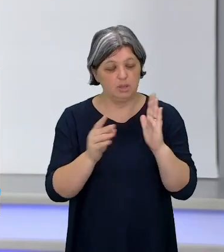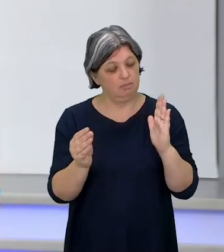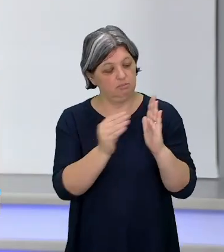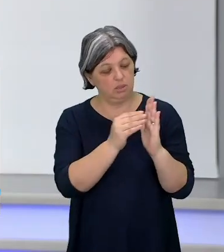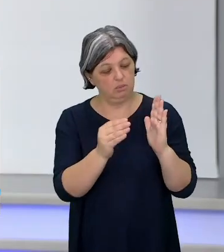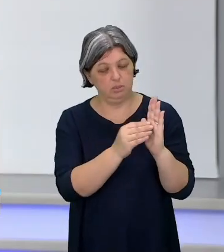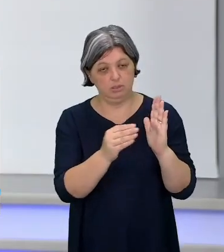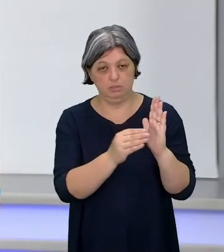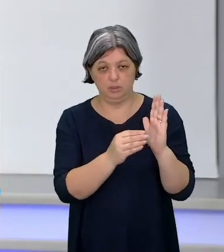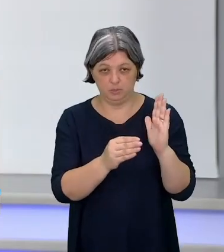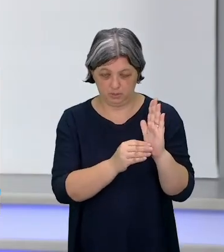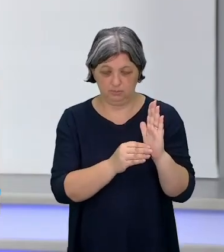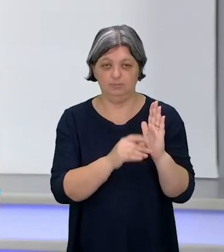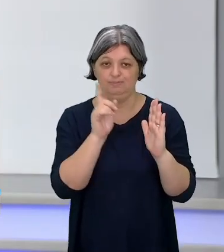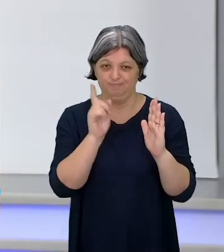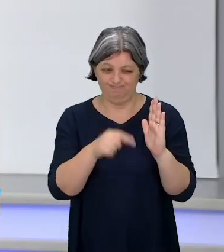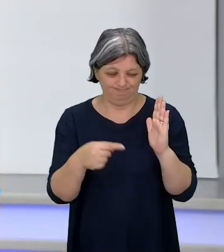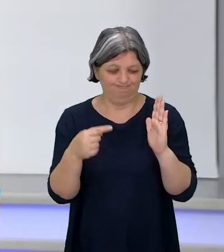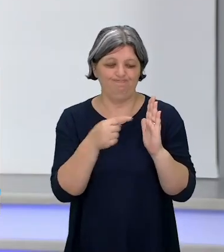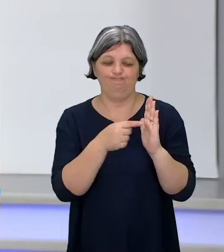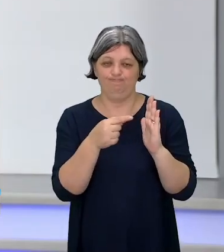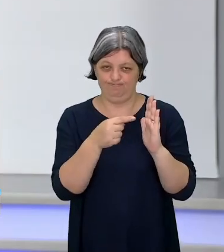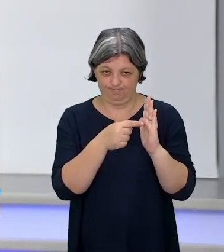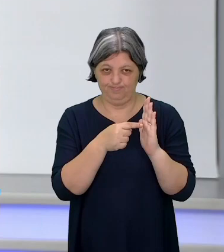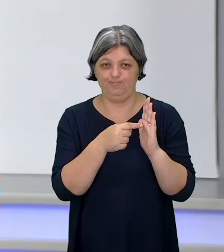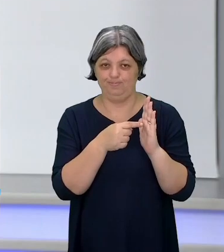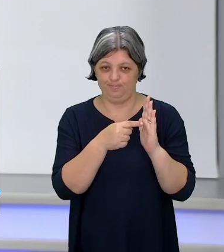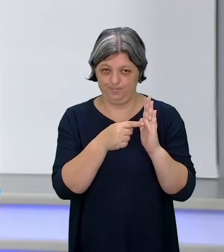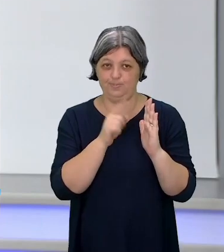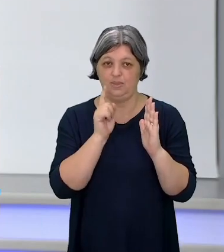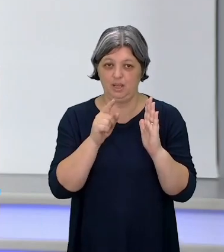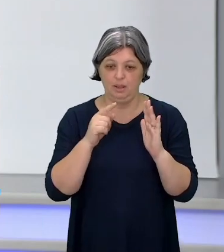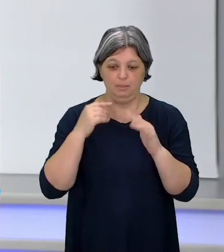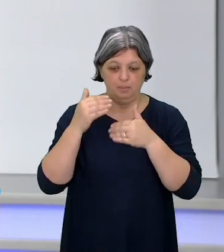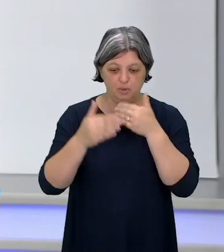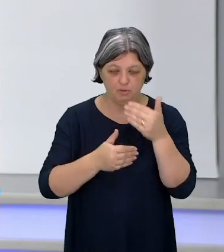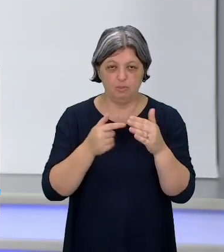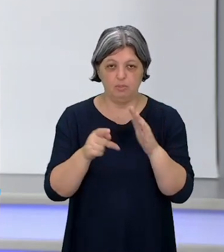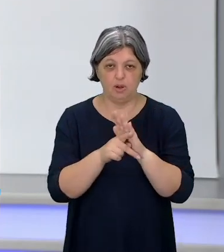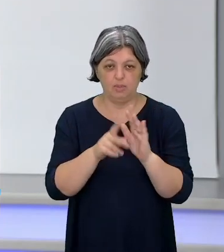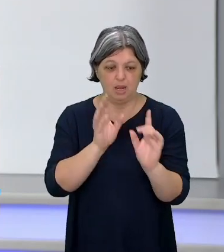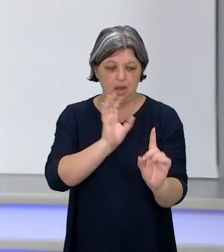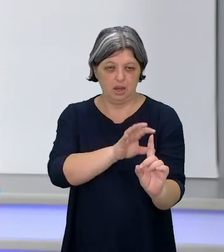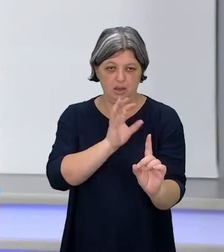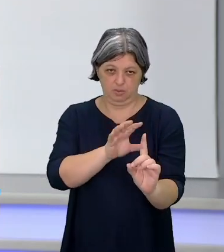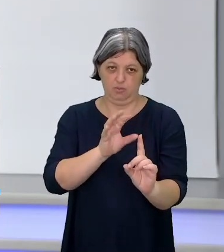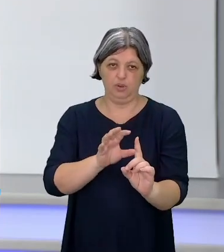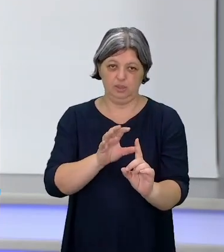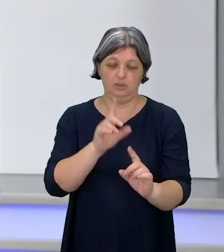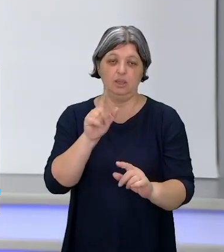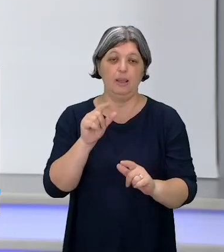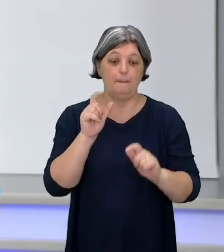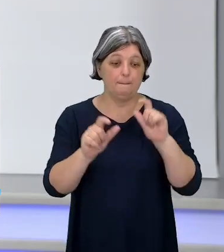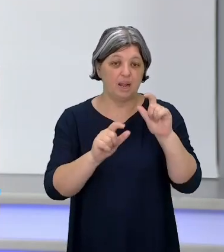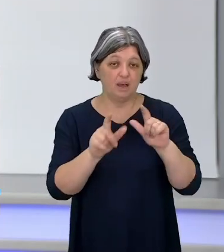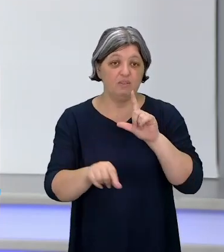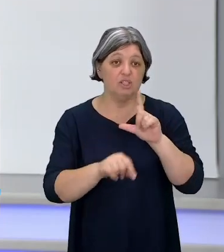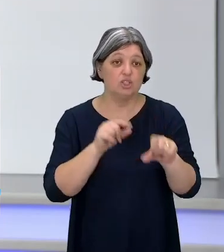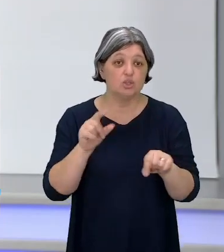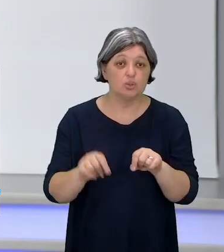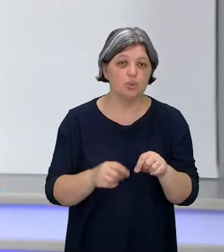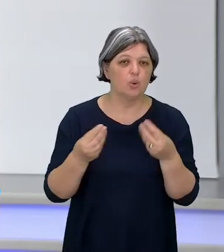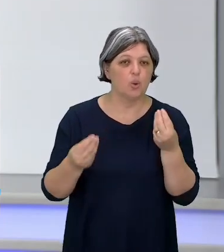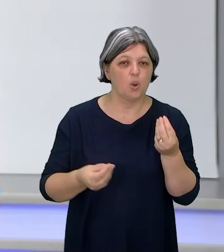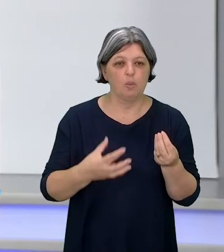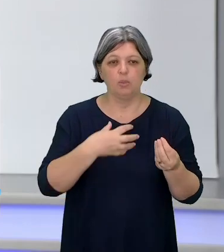para nós, é que ali é que está o maior processo de manipulação. As palavras que são escolhidas, o